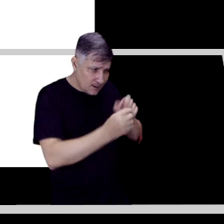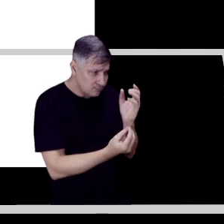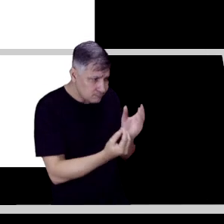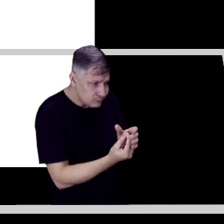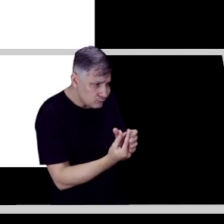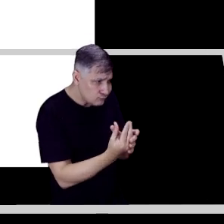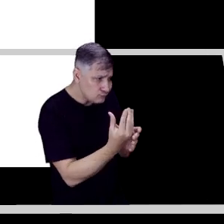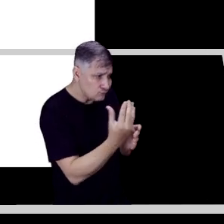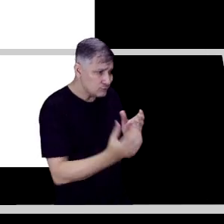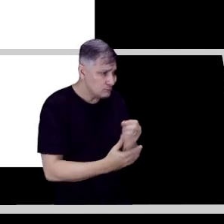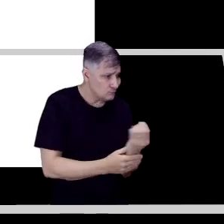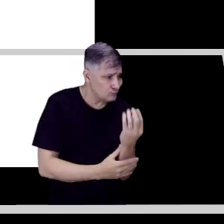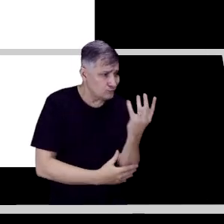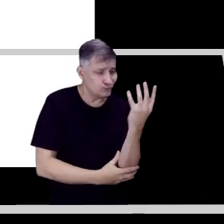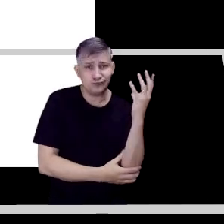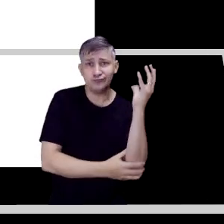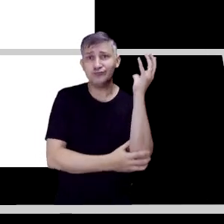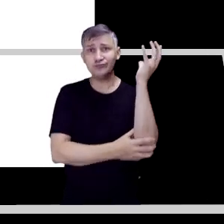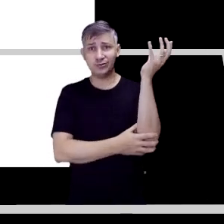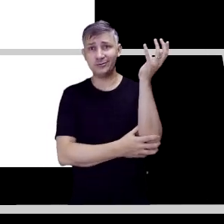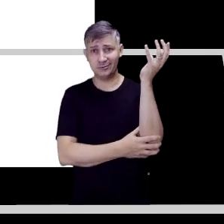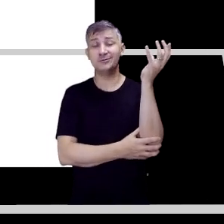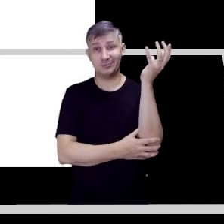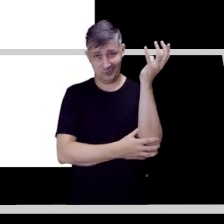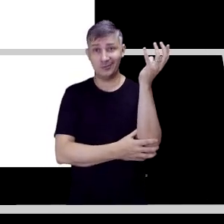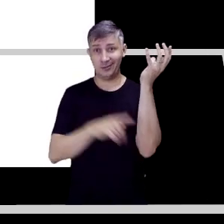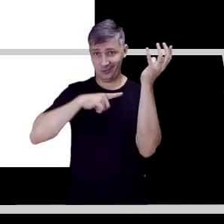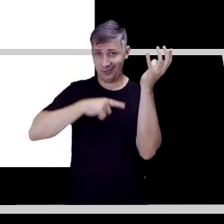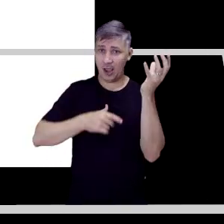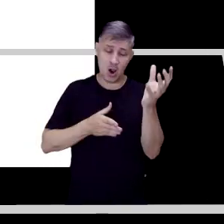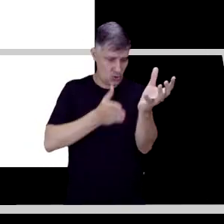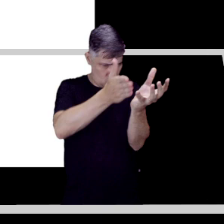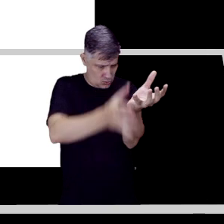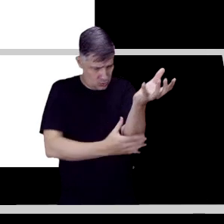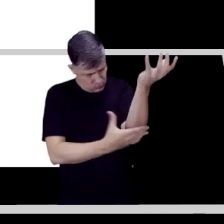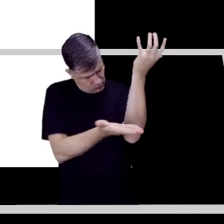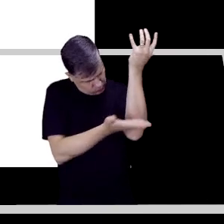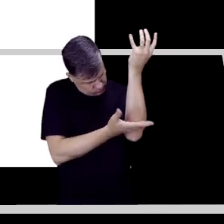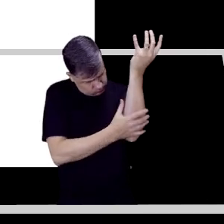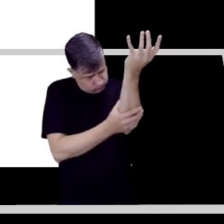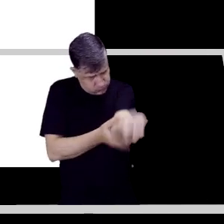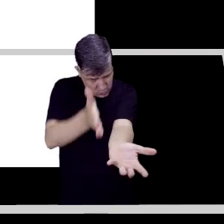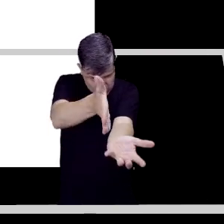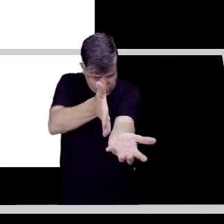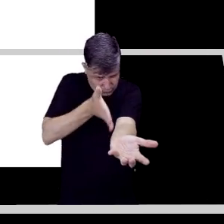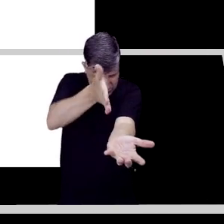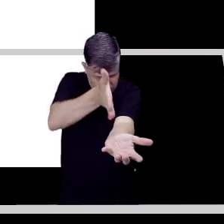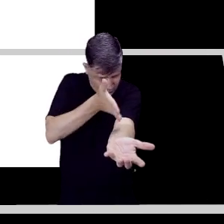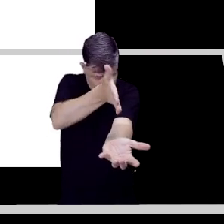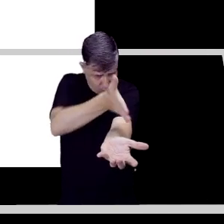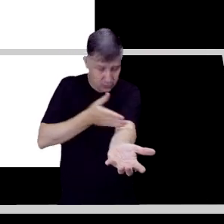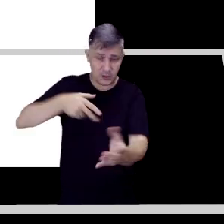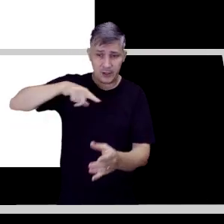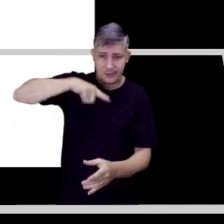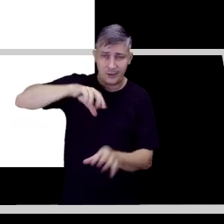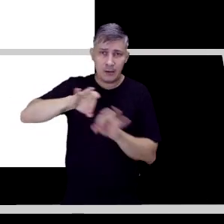assim, não? Então, como a coisa digital entra, então, quando esses troncos depois são cortados e levados para a indústria, existe, né,